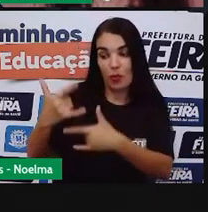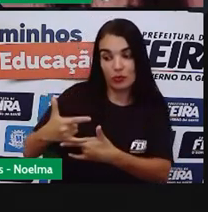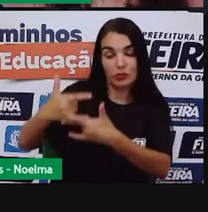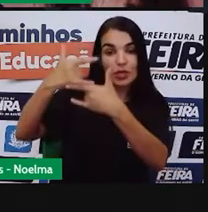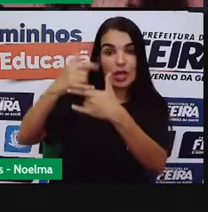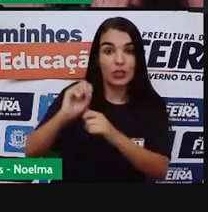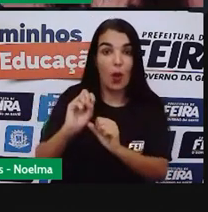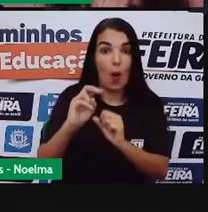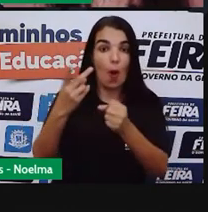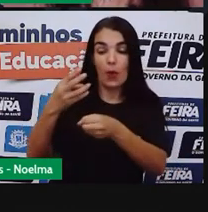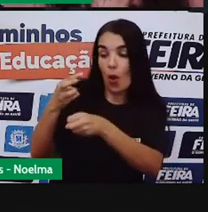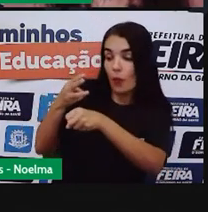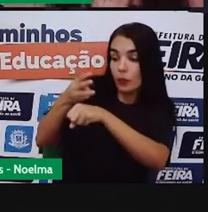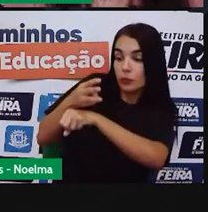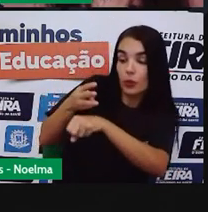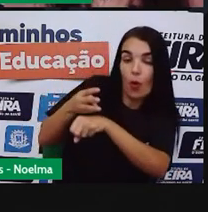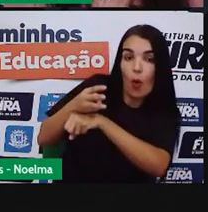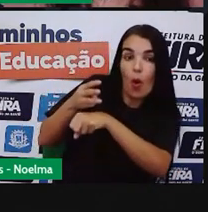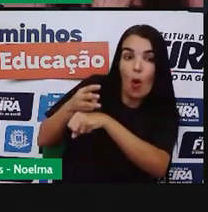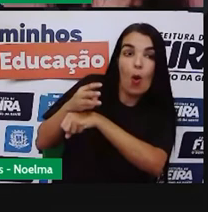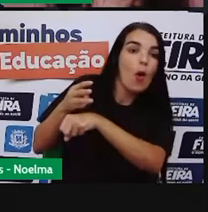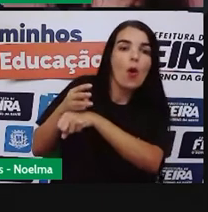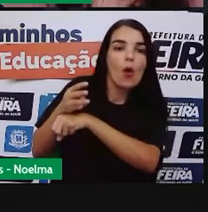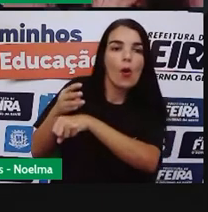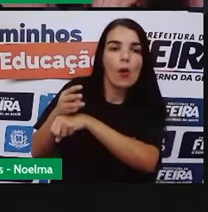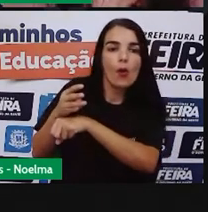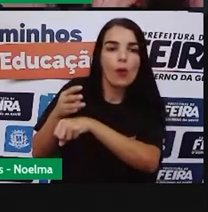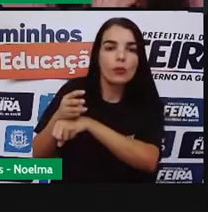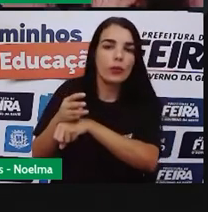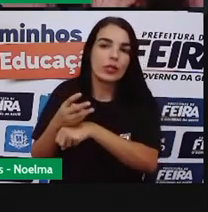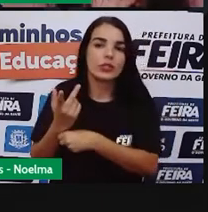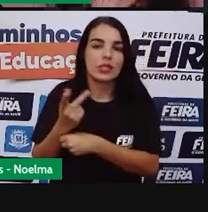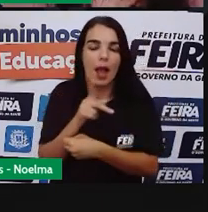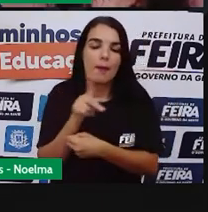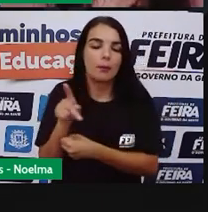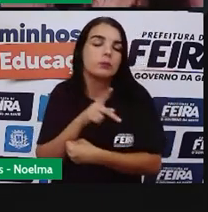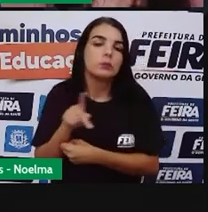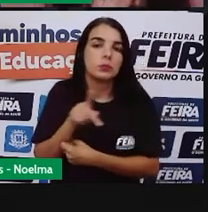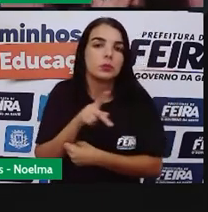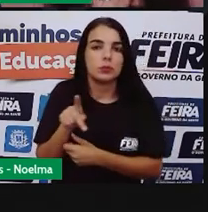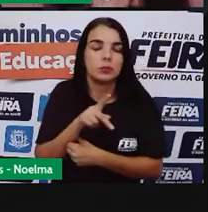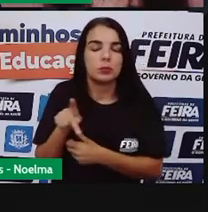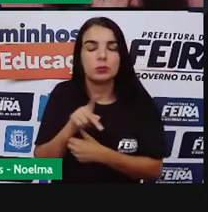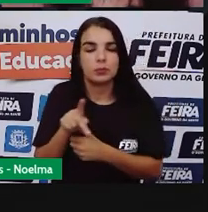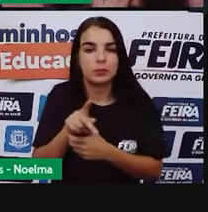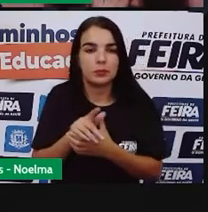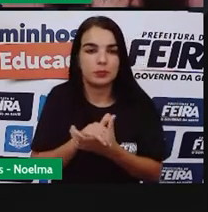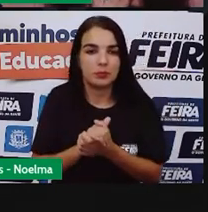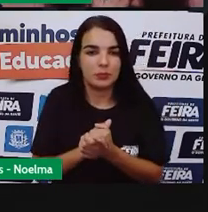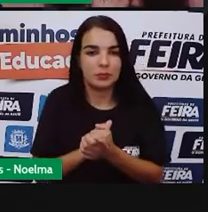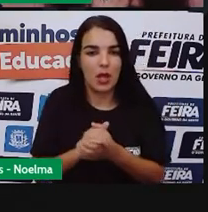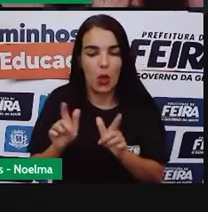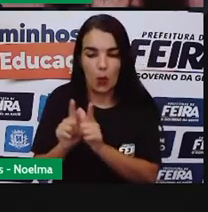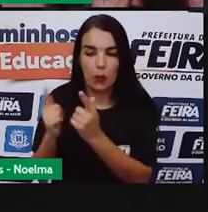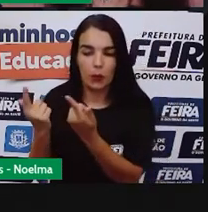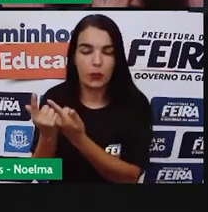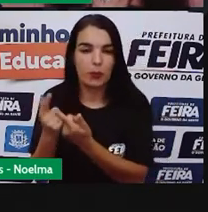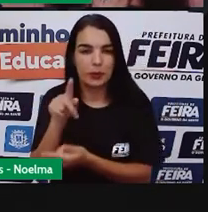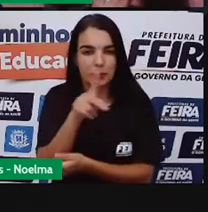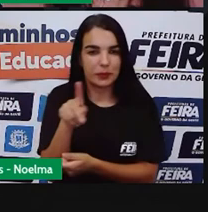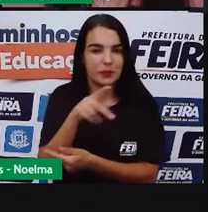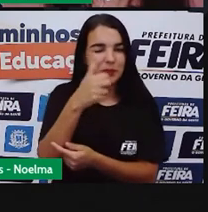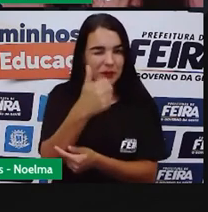aí, né? No nosso canal do YouTube. Ou então, vocês coloquem aí no grupo de WhatsApp do